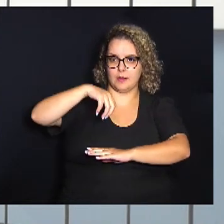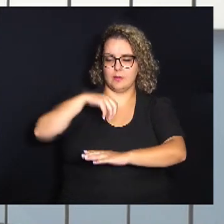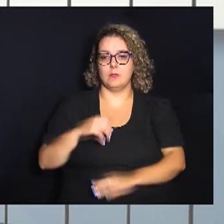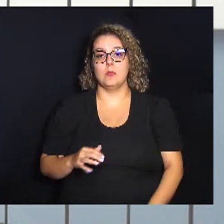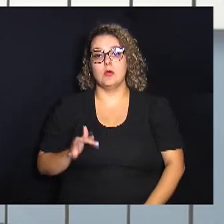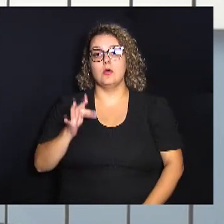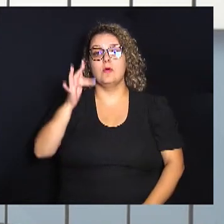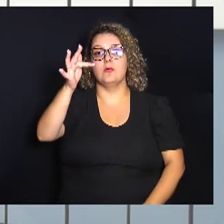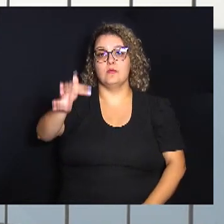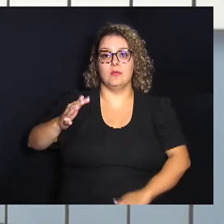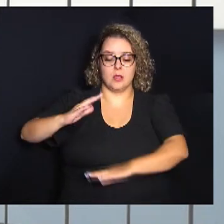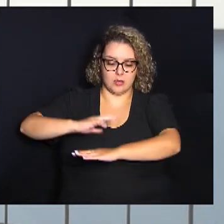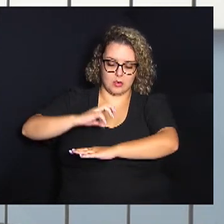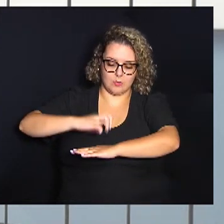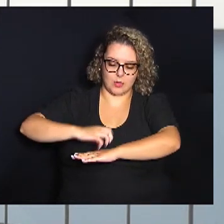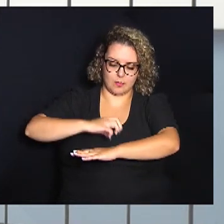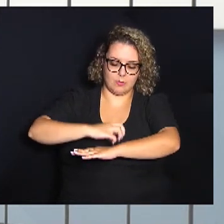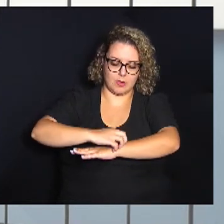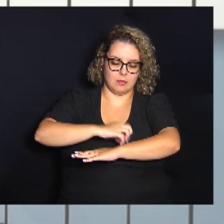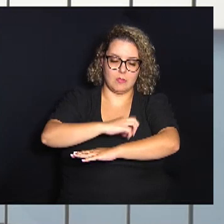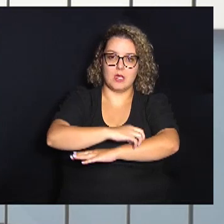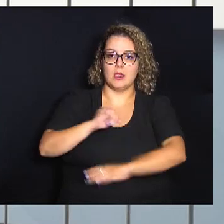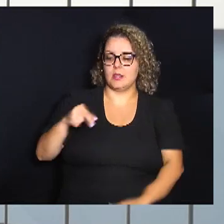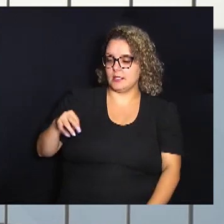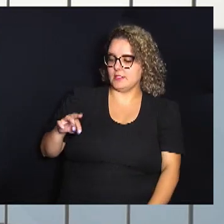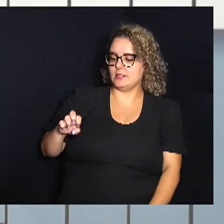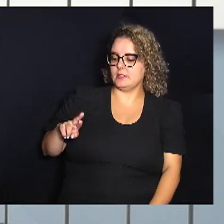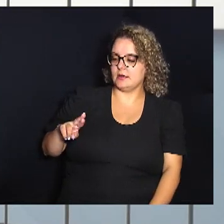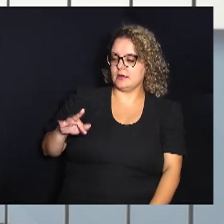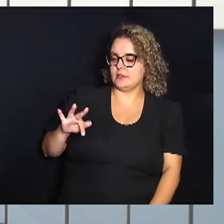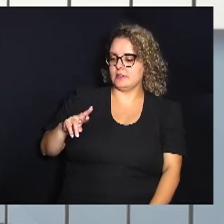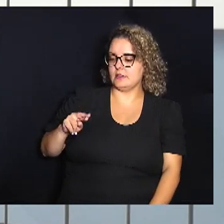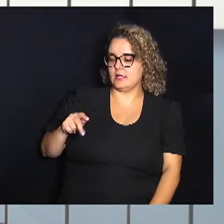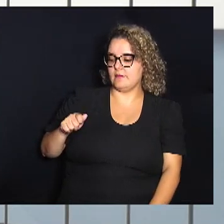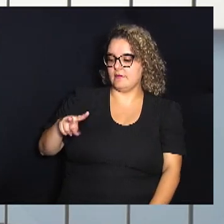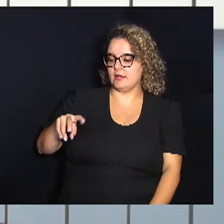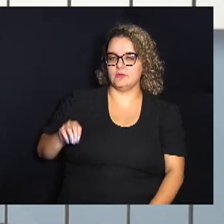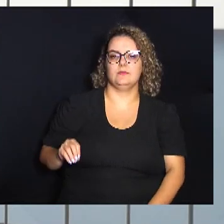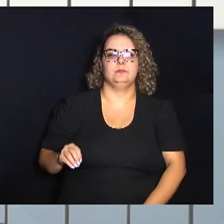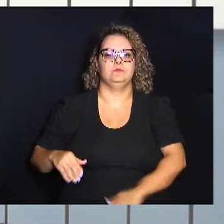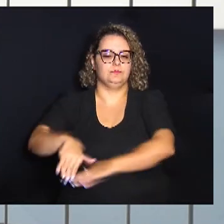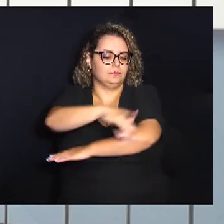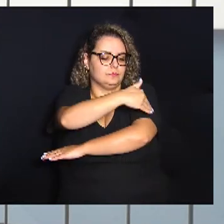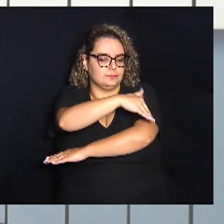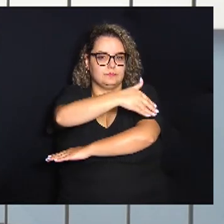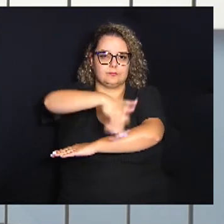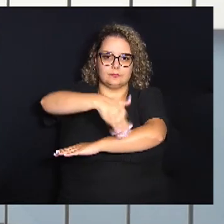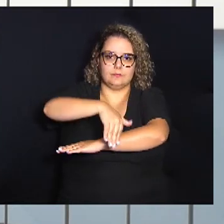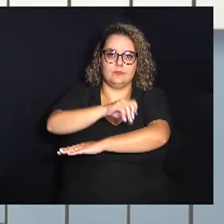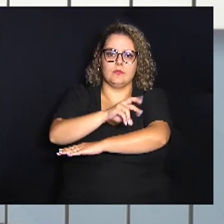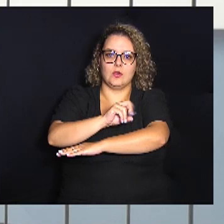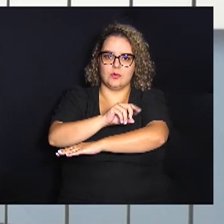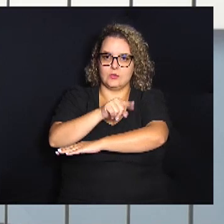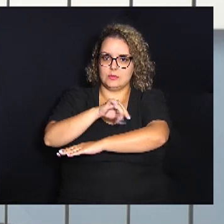piso intertravado no trecho entre a rua Marechal Deodoro e a Avenida Orozimbo Maia. A